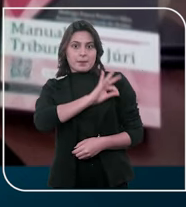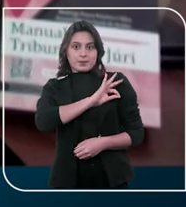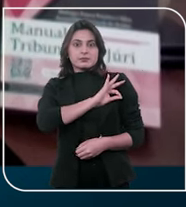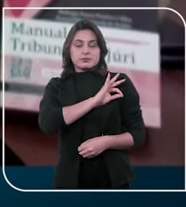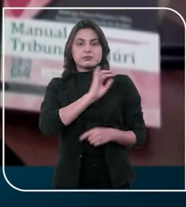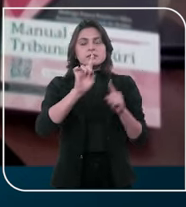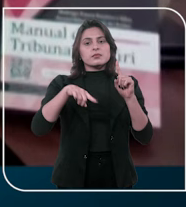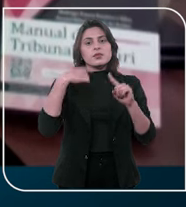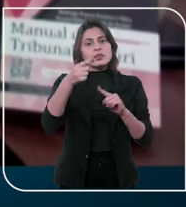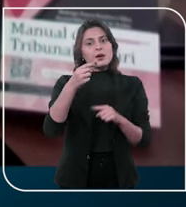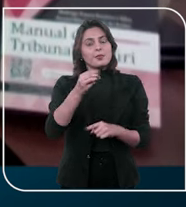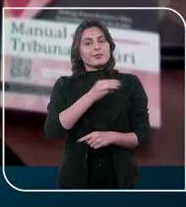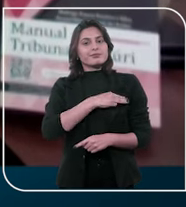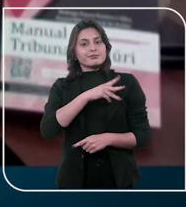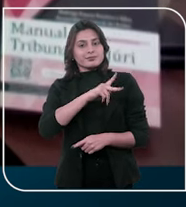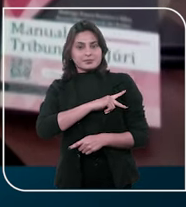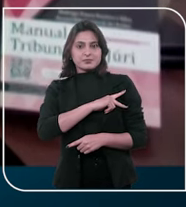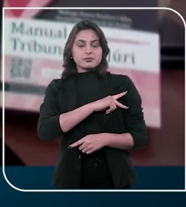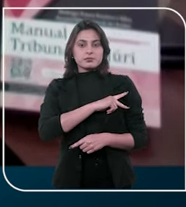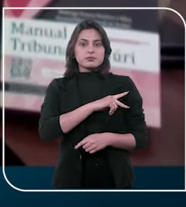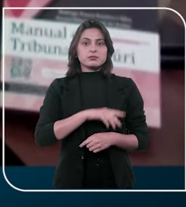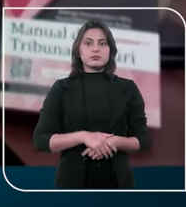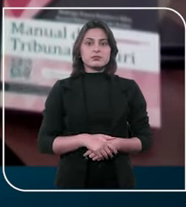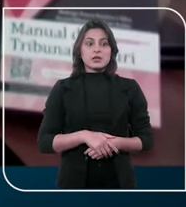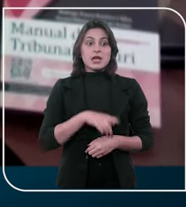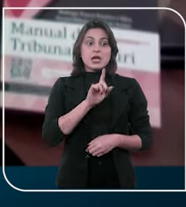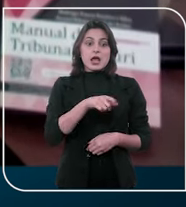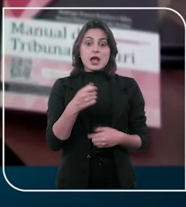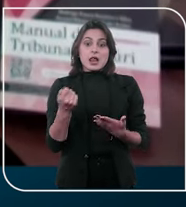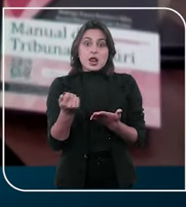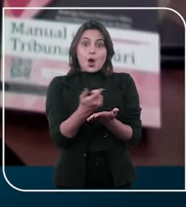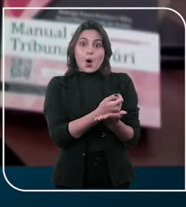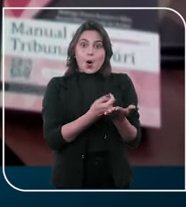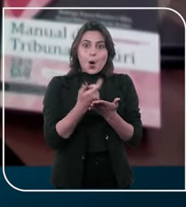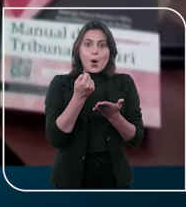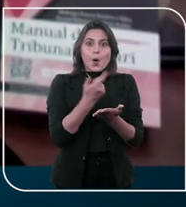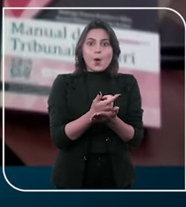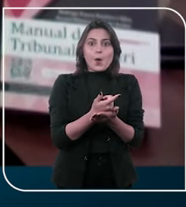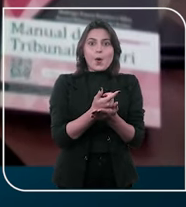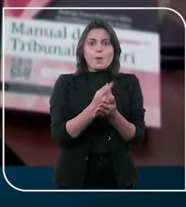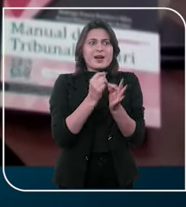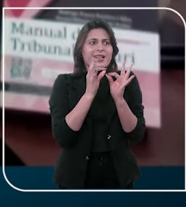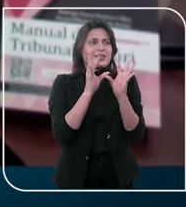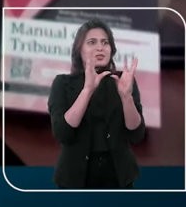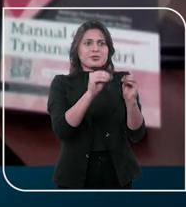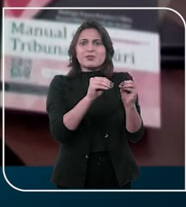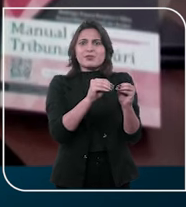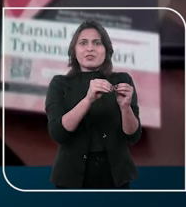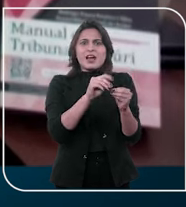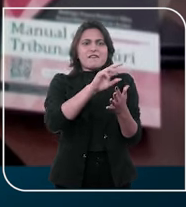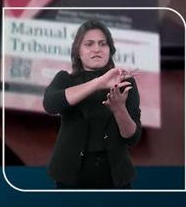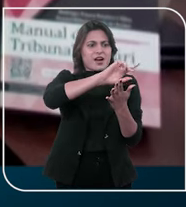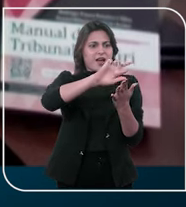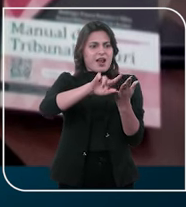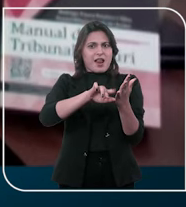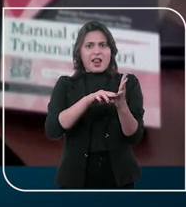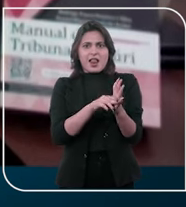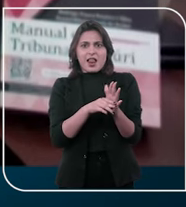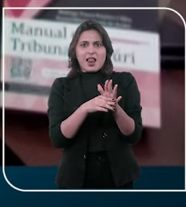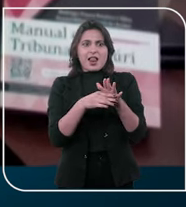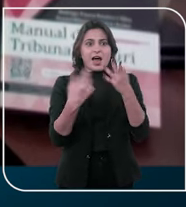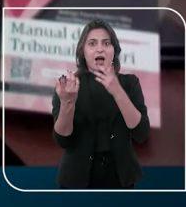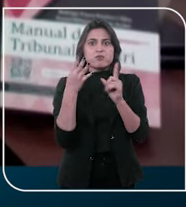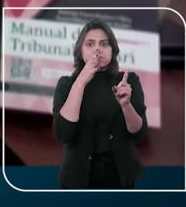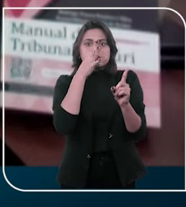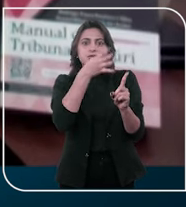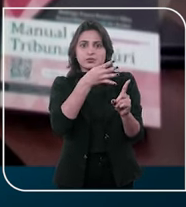Público e compra integralmente as hipóteses acusatórias. Ou seja, o Ministério Público está falando que foi a pessoa, está